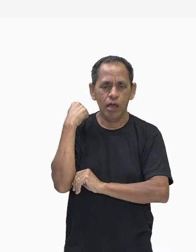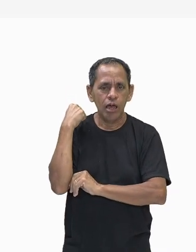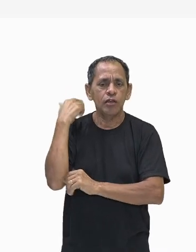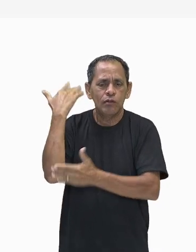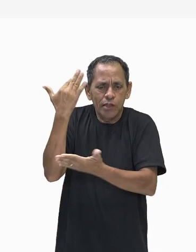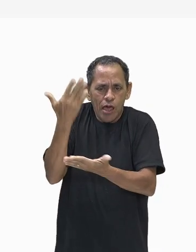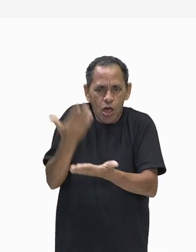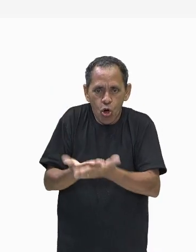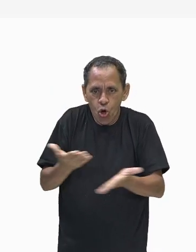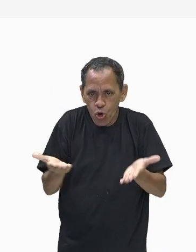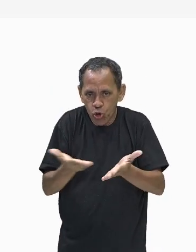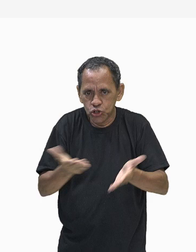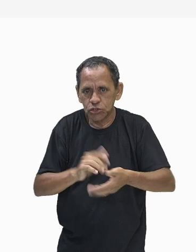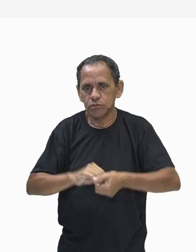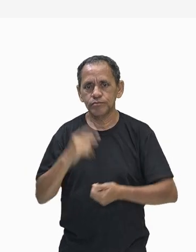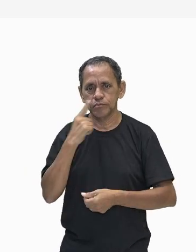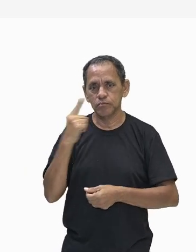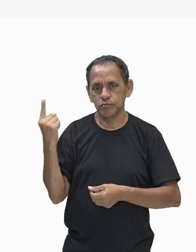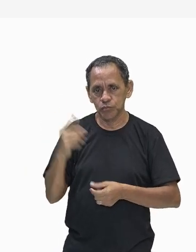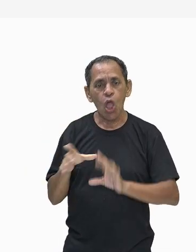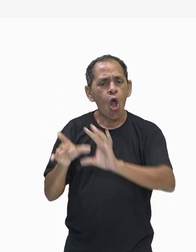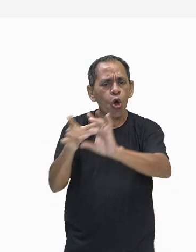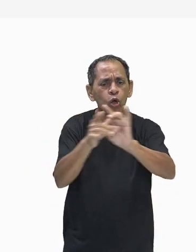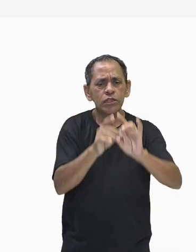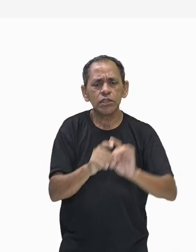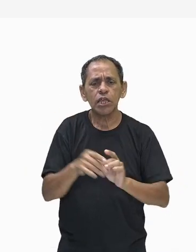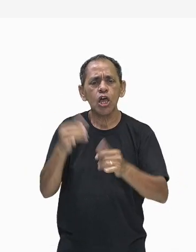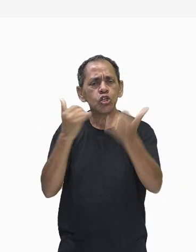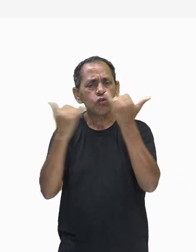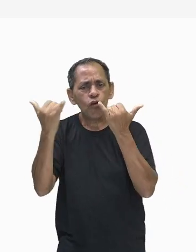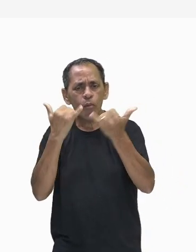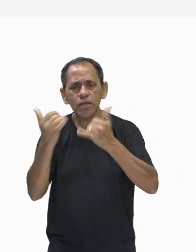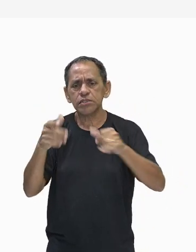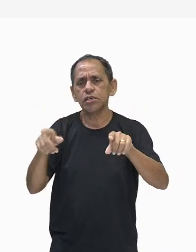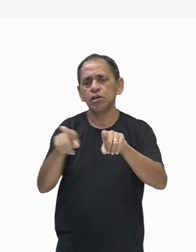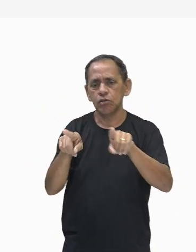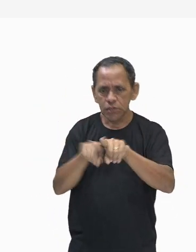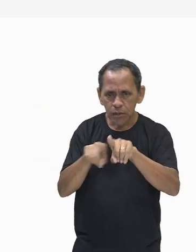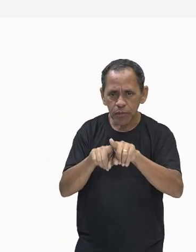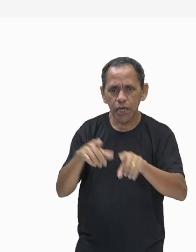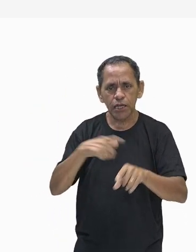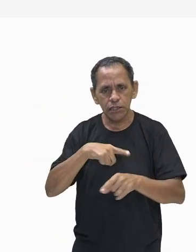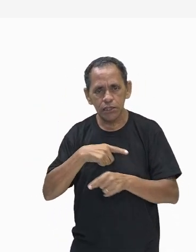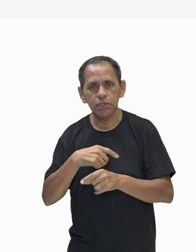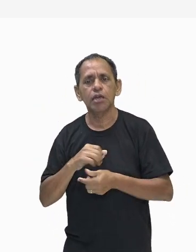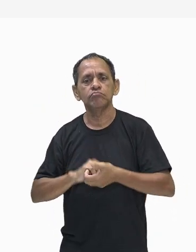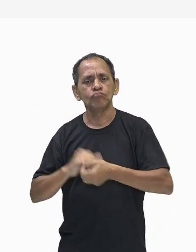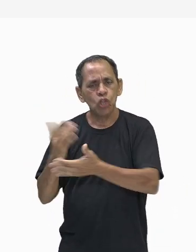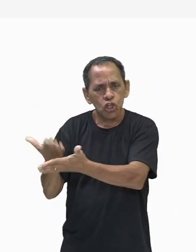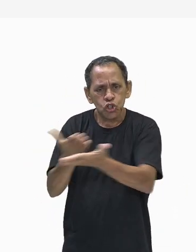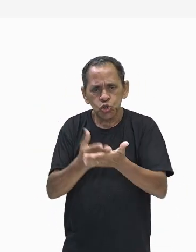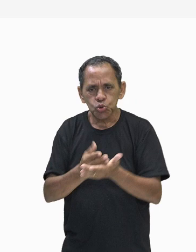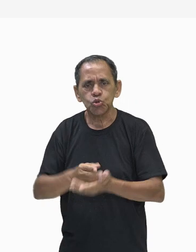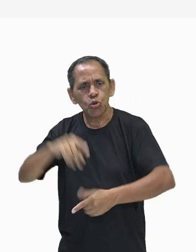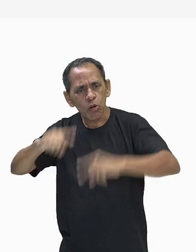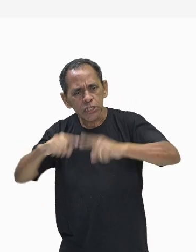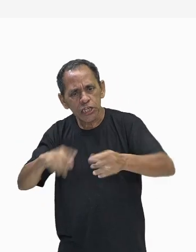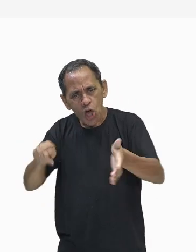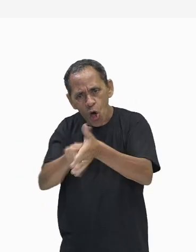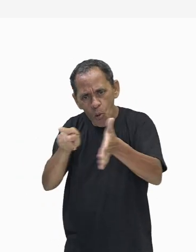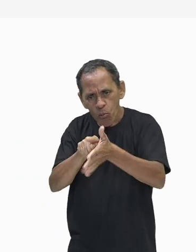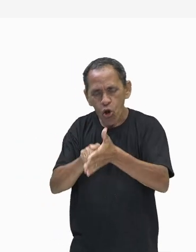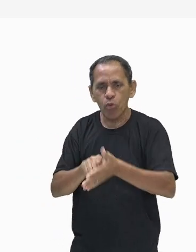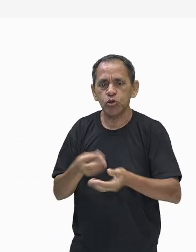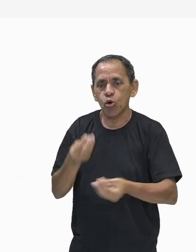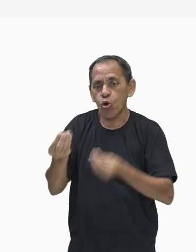Vamos adiante com o texto. Vamos lá, gente. E qual é o objeto de estudo, o objeto de trabalho do historiador?